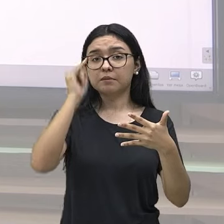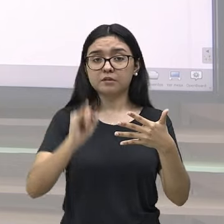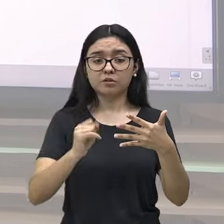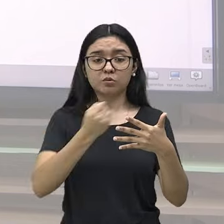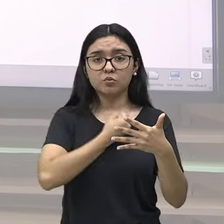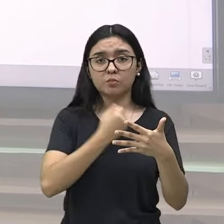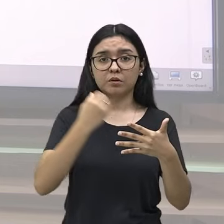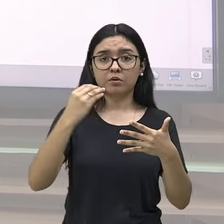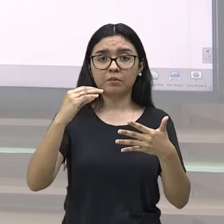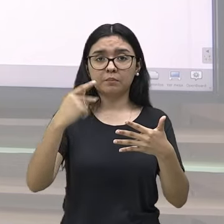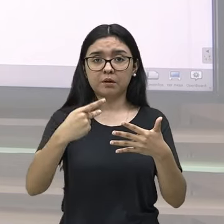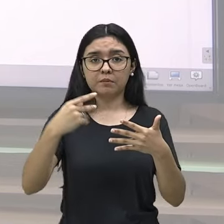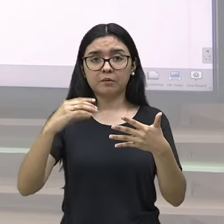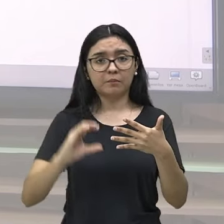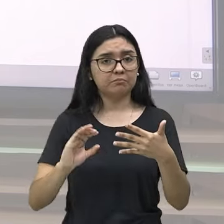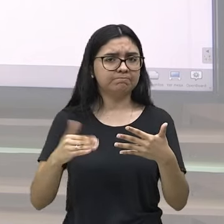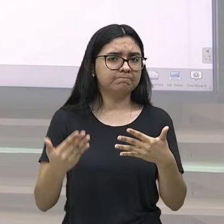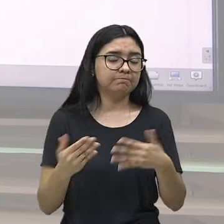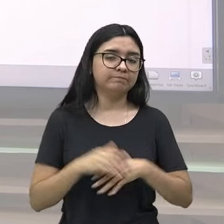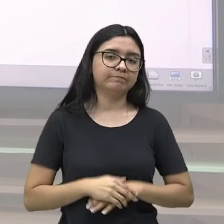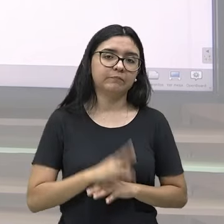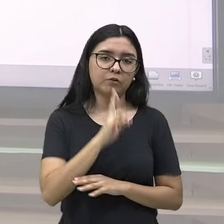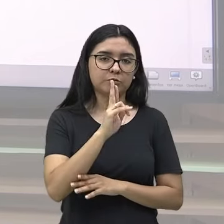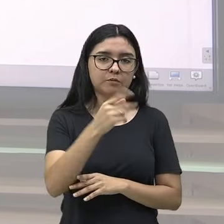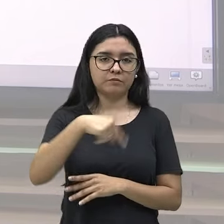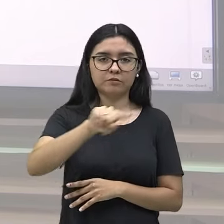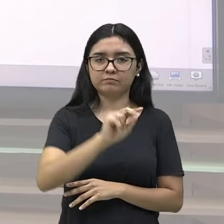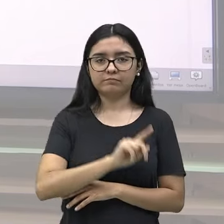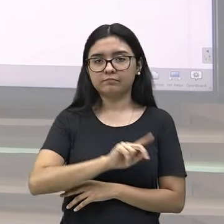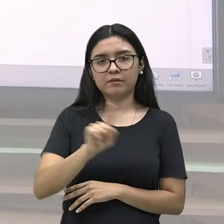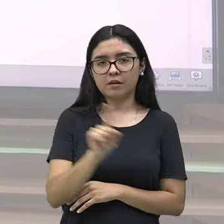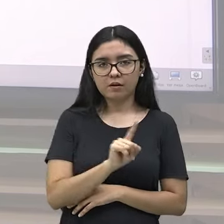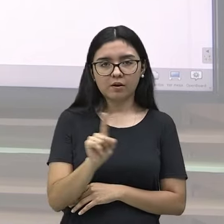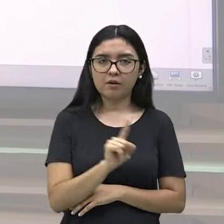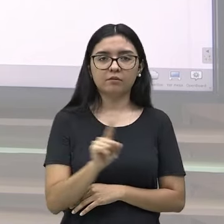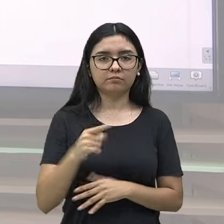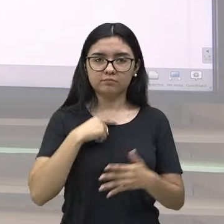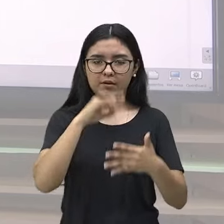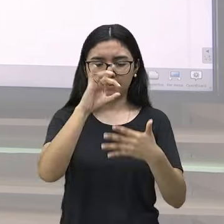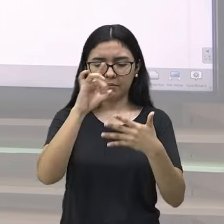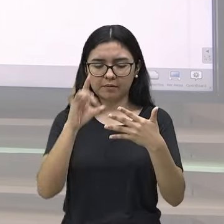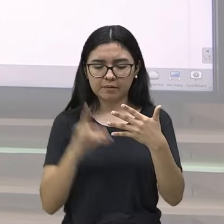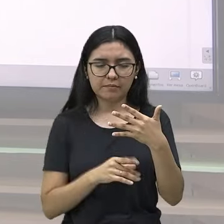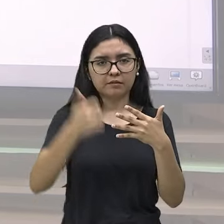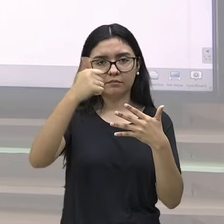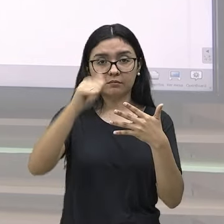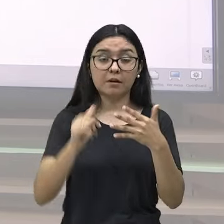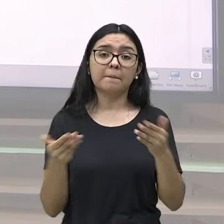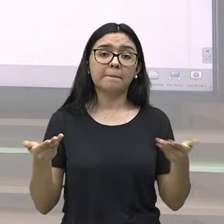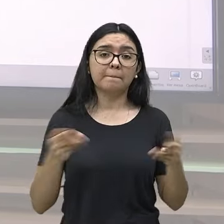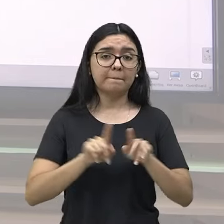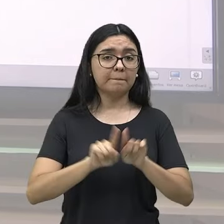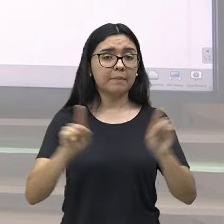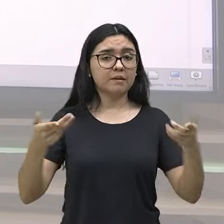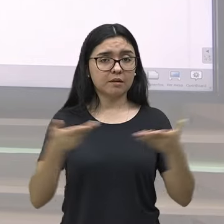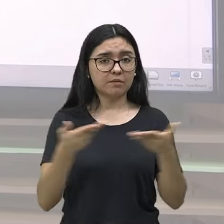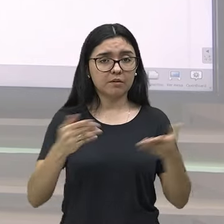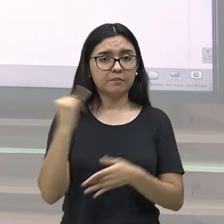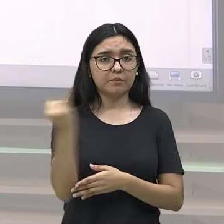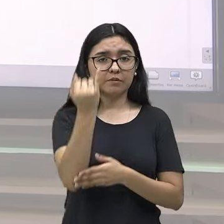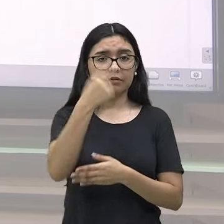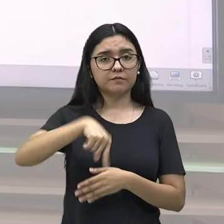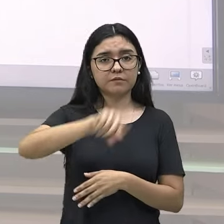ou composto? Bom, eu vou dizer para você que não, tá bom? De um por um não, mas nesse primeiro momento é importante você